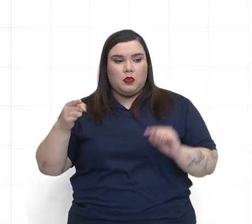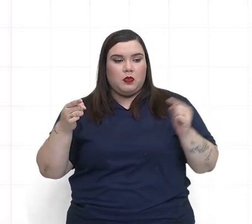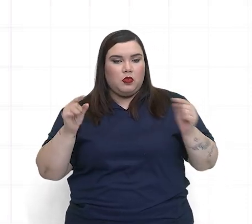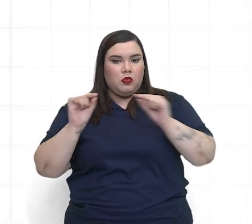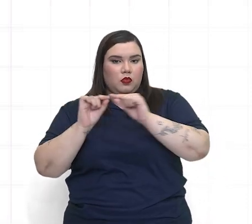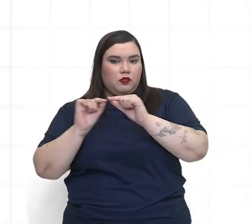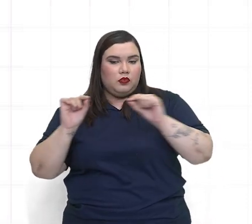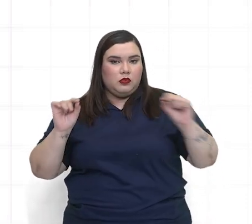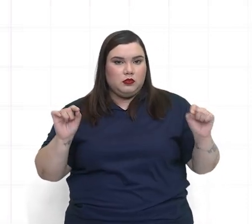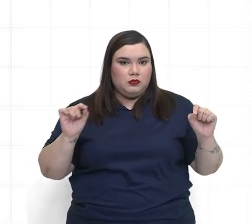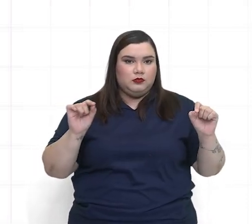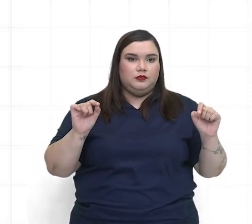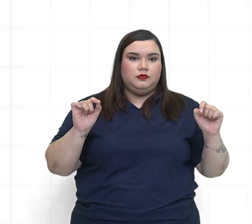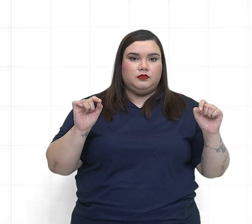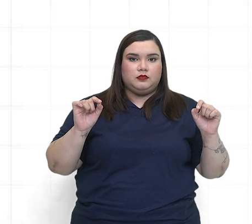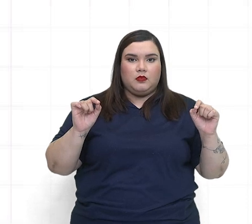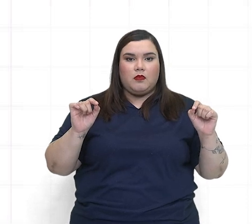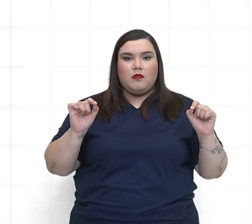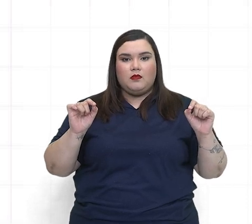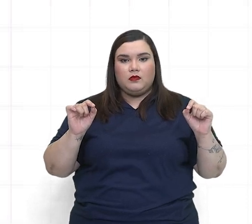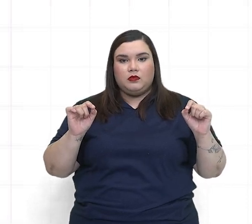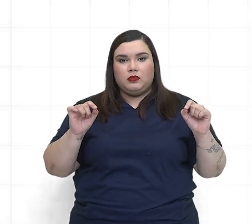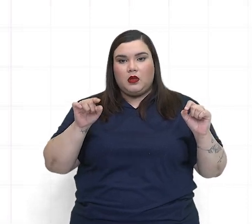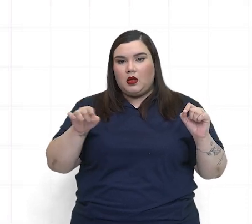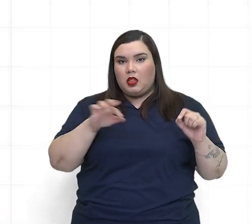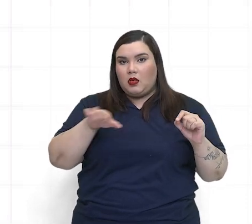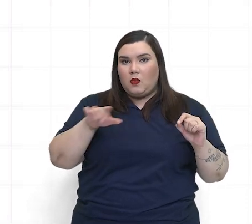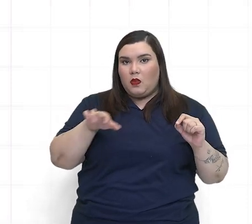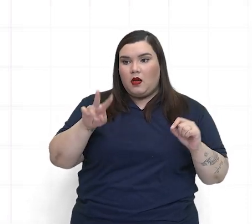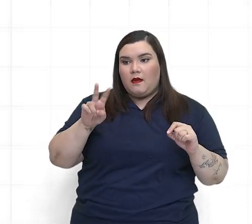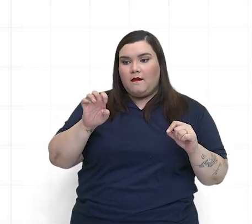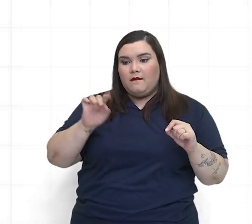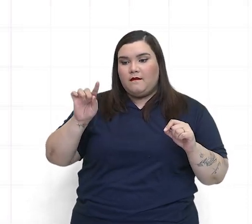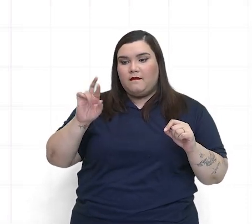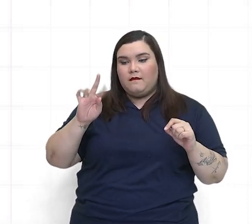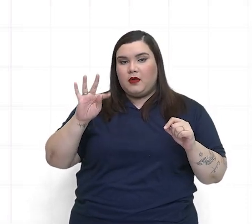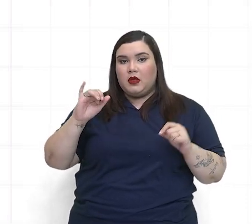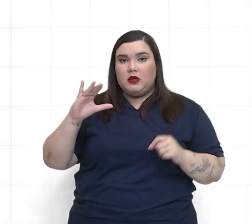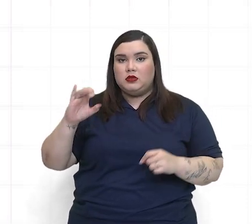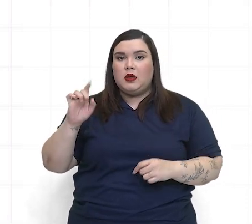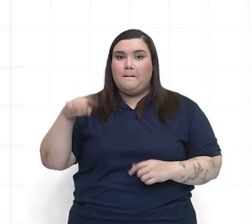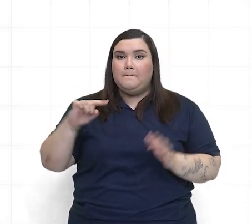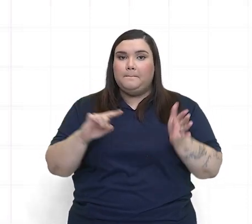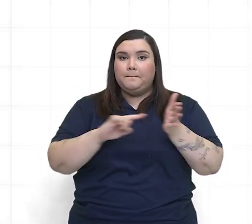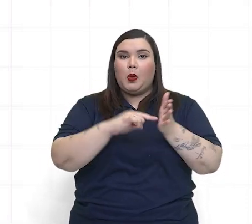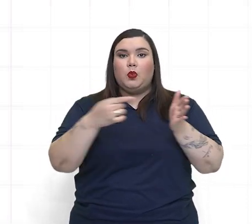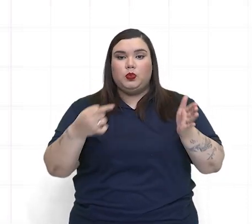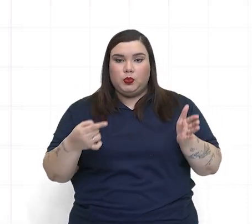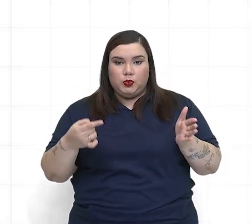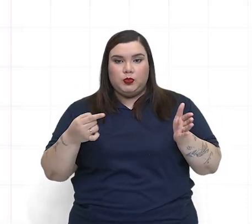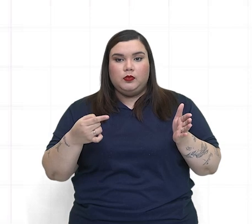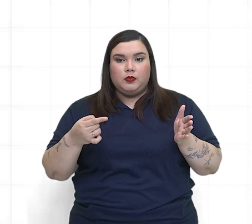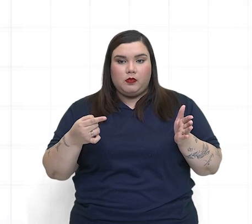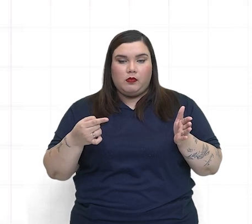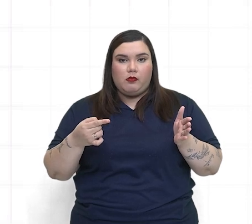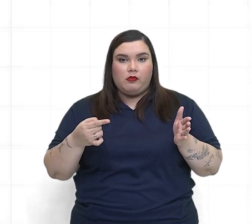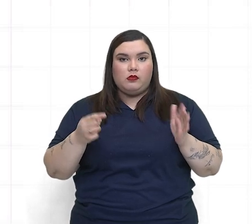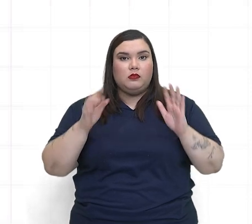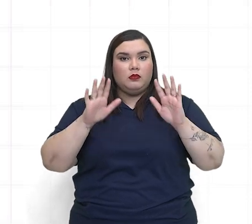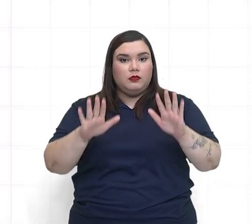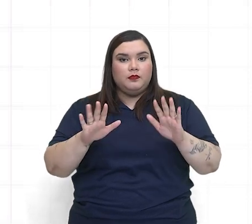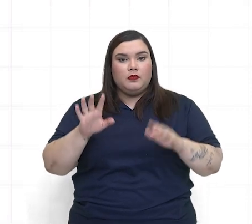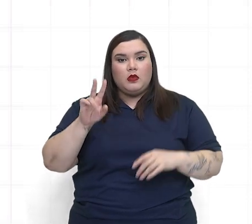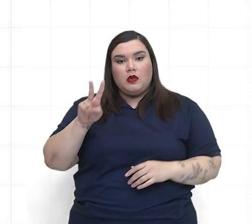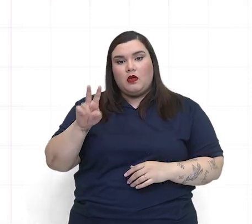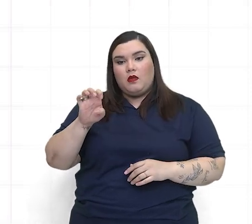consecutivos. Pô, se eu estou chamando aqui não estou chamando de vértices, aqui são pontos, tá? Isso daqui nós chamamos de pontos. No caso